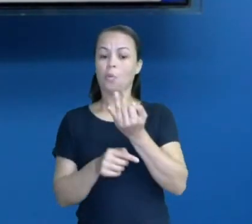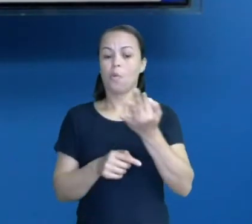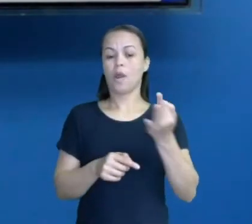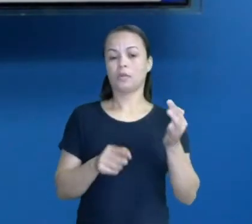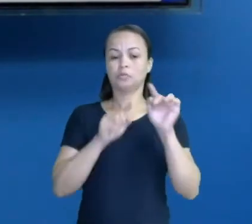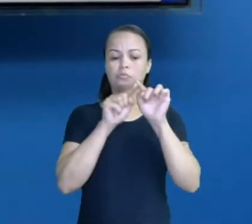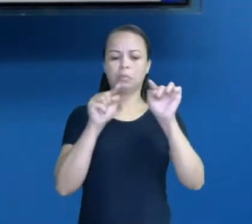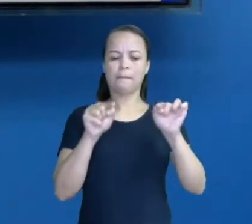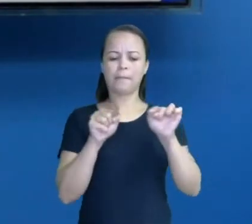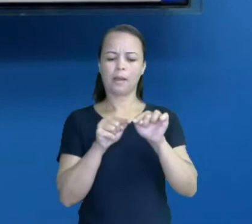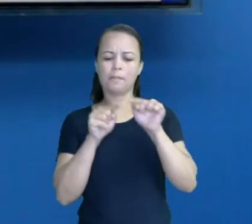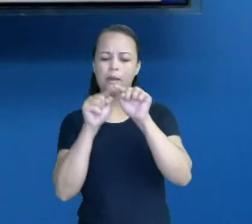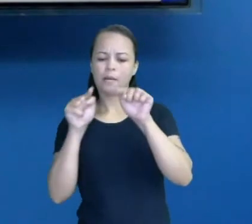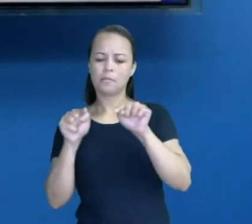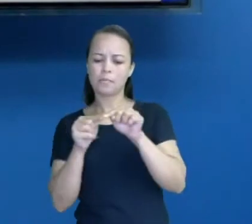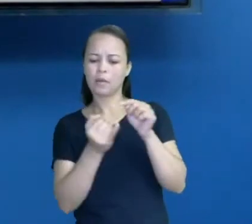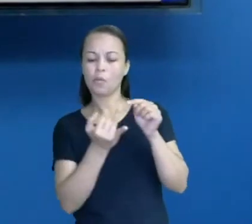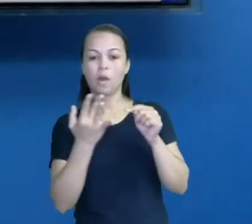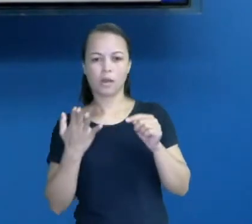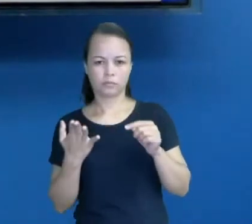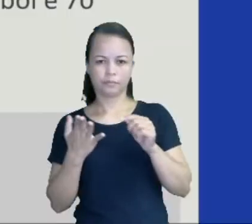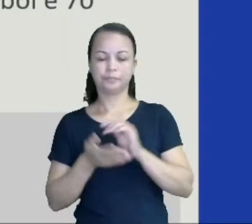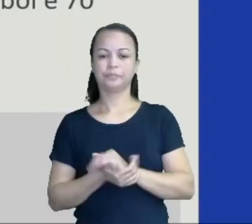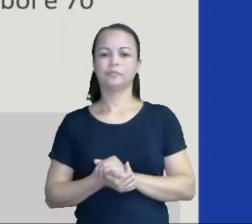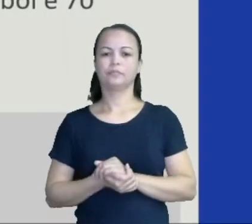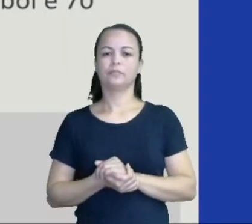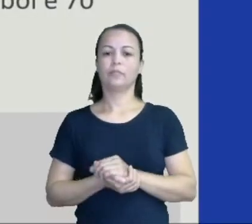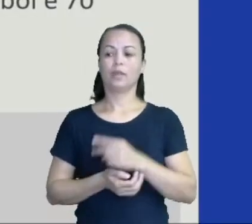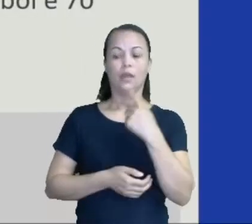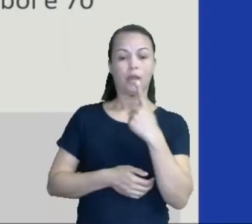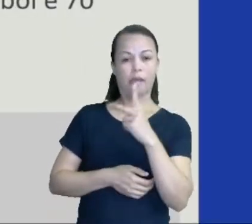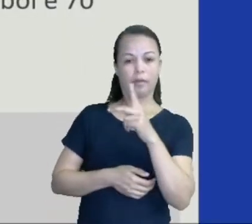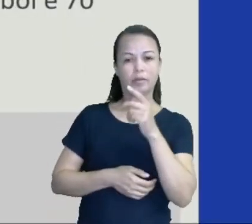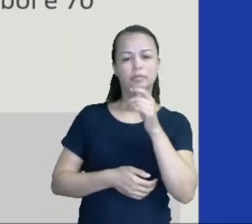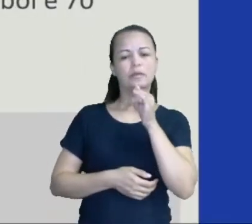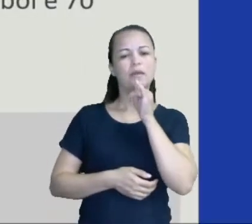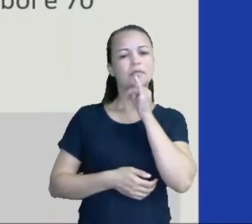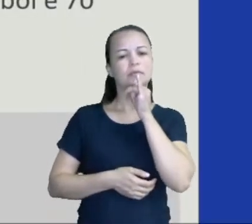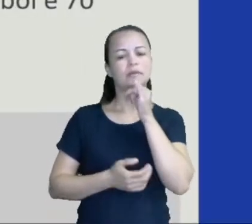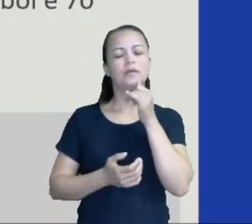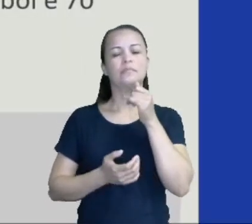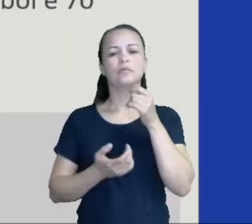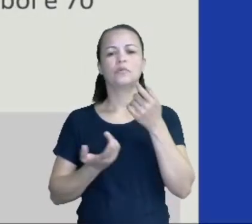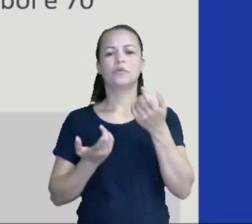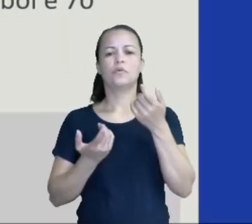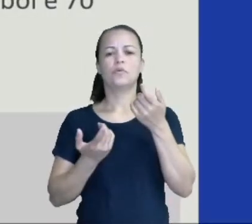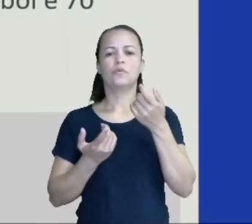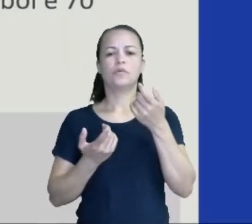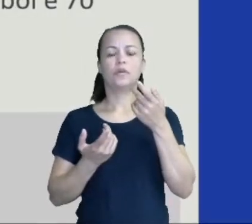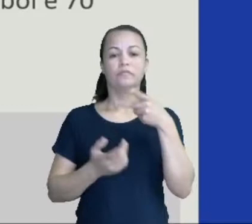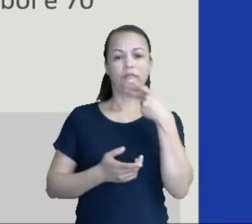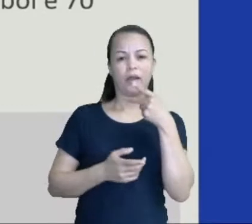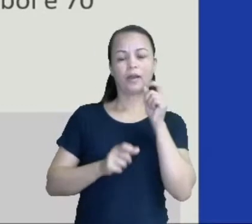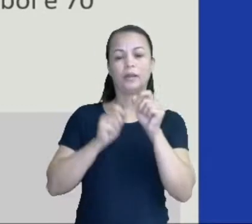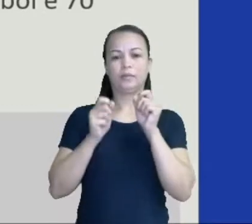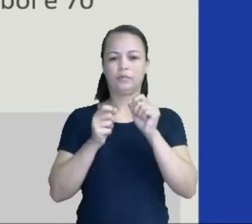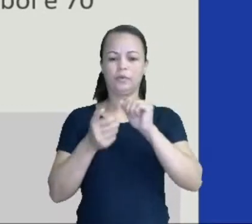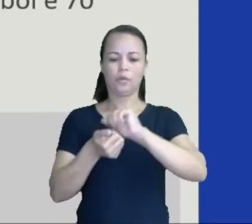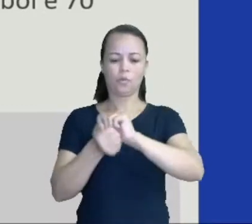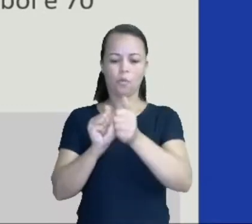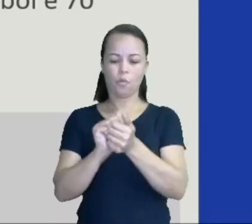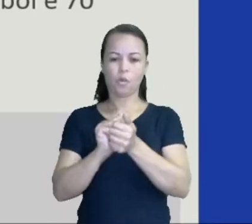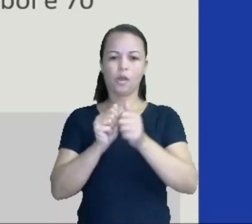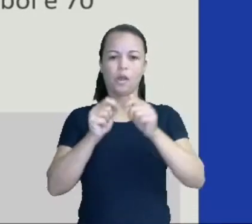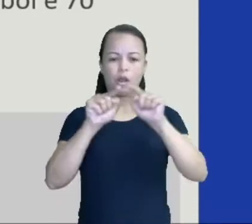tem. E nesse exemplo aí, ele falou, né? Está escrito aí que o campo de